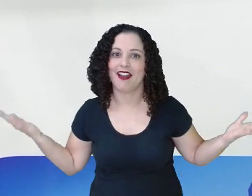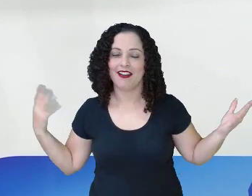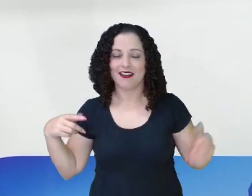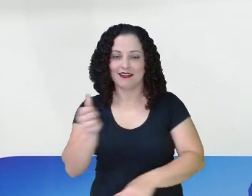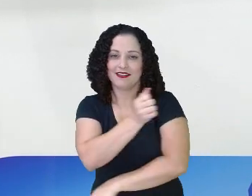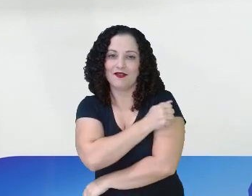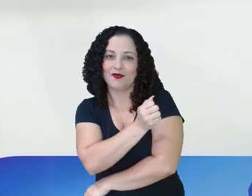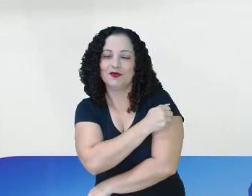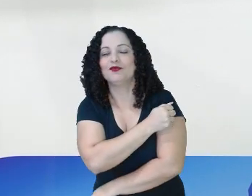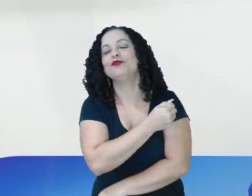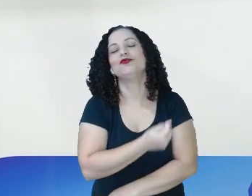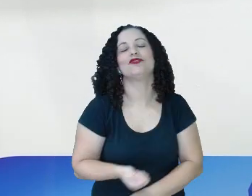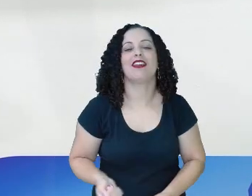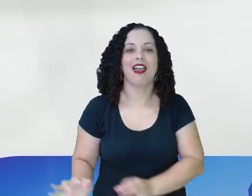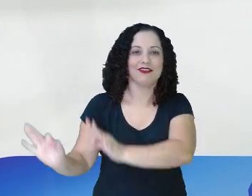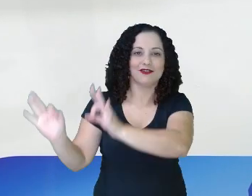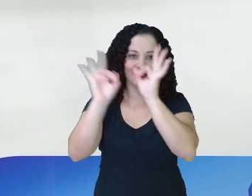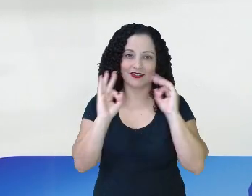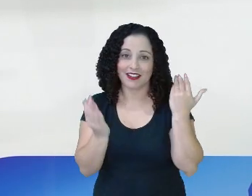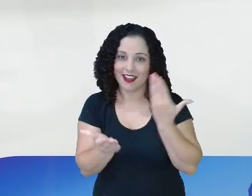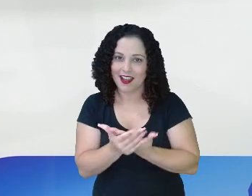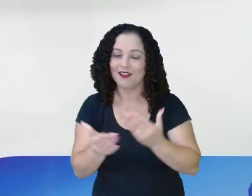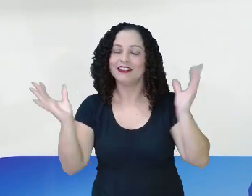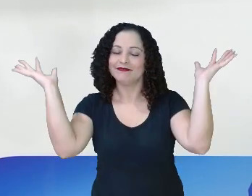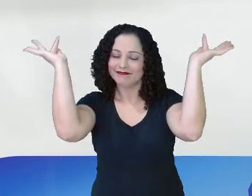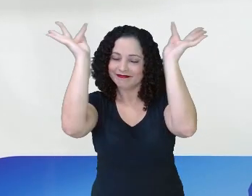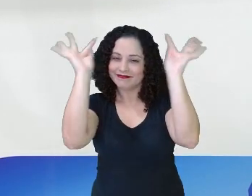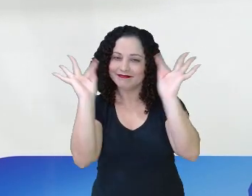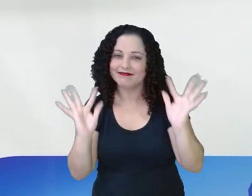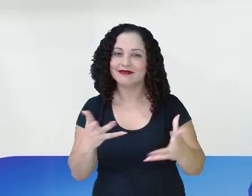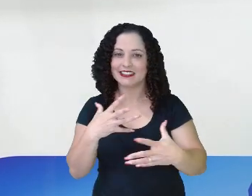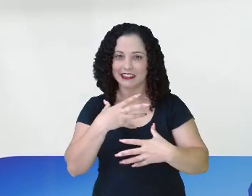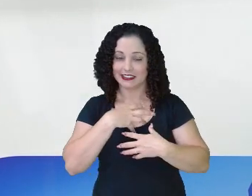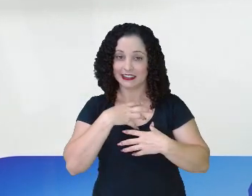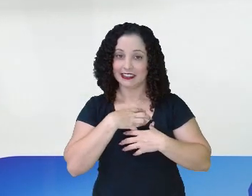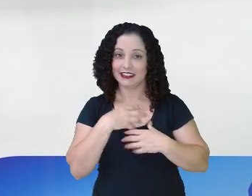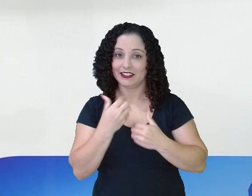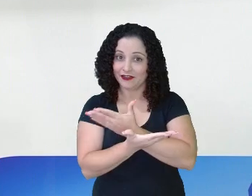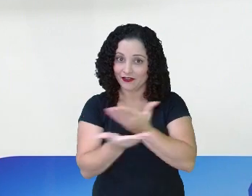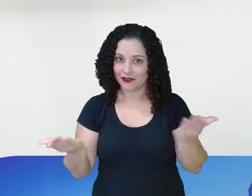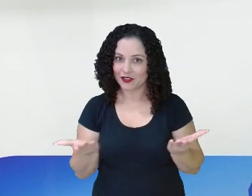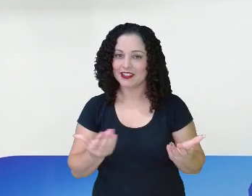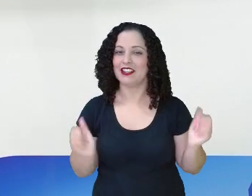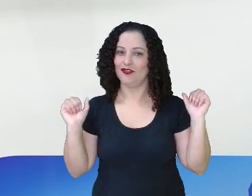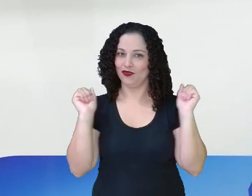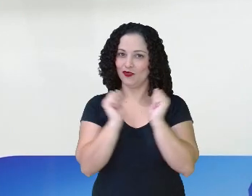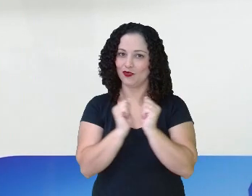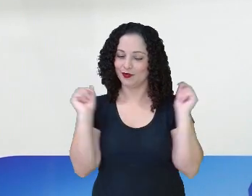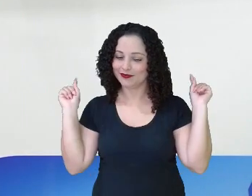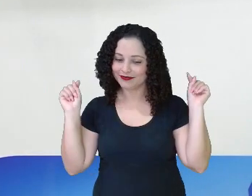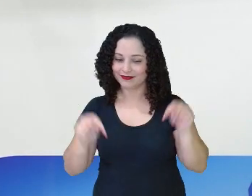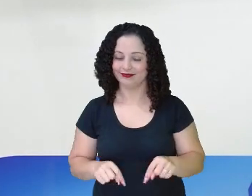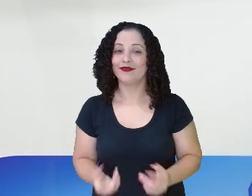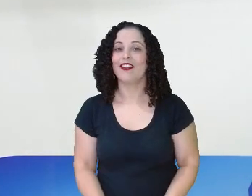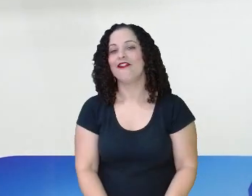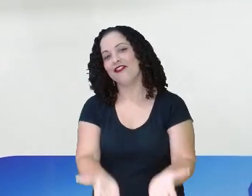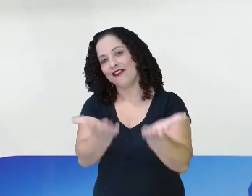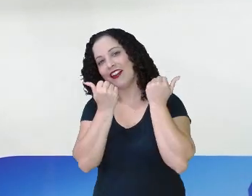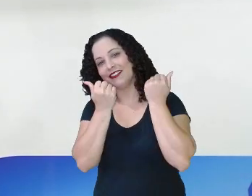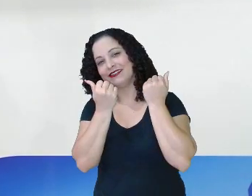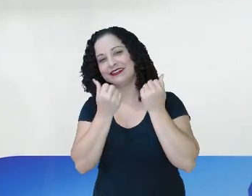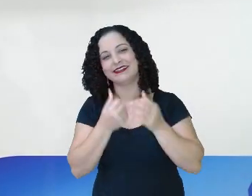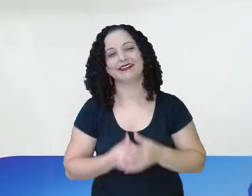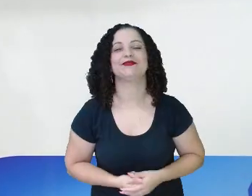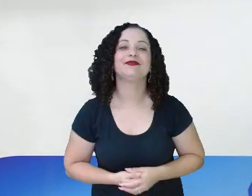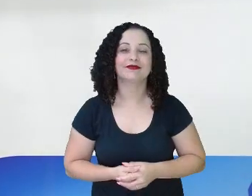consigam acessar essa aula. A gente fica muito feliz porque você está com a gente. Então, vamos embora para a nossa